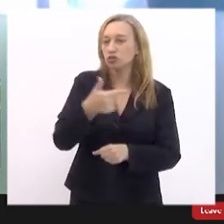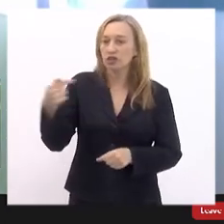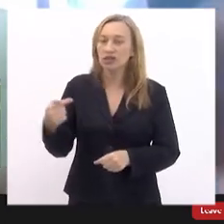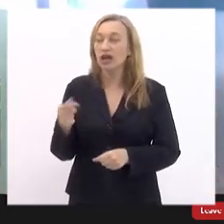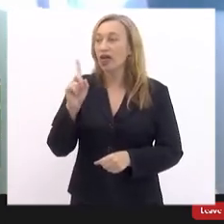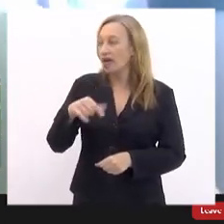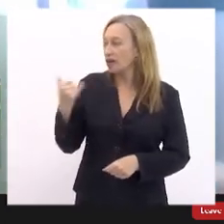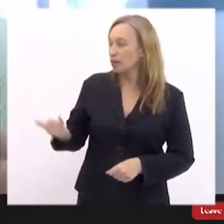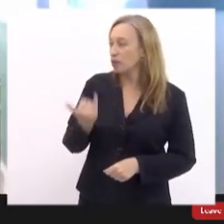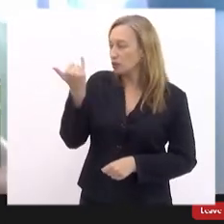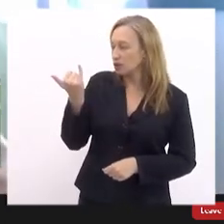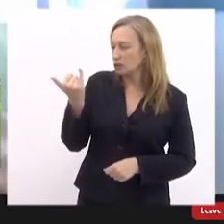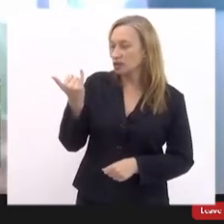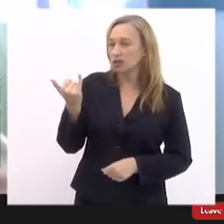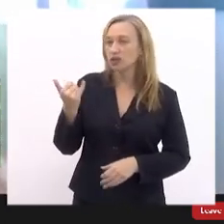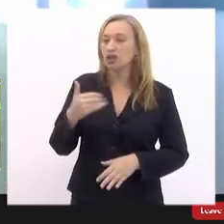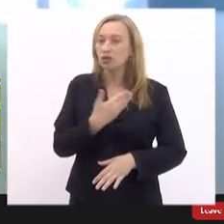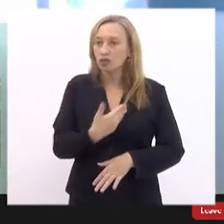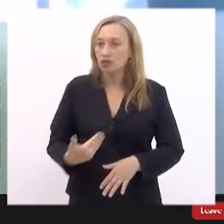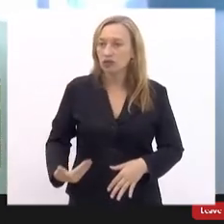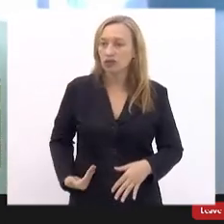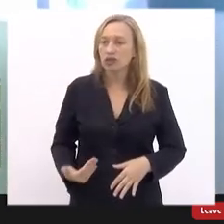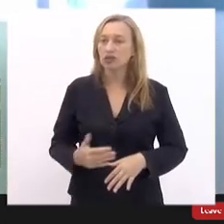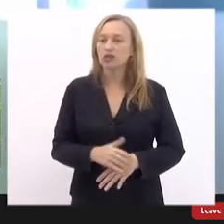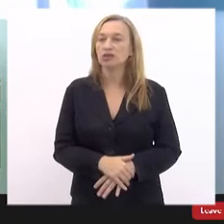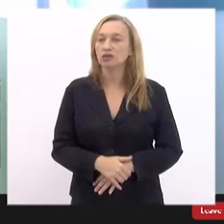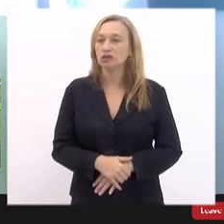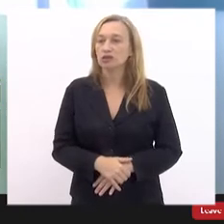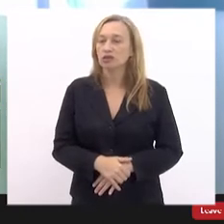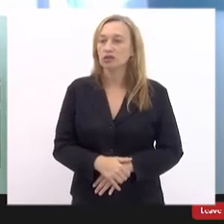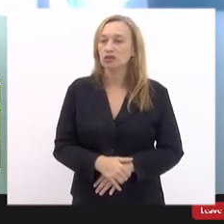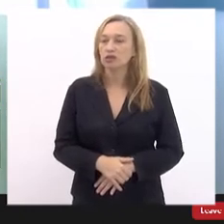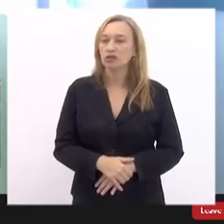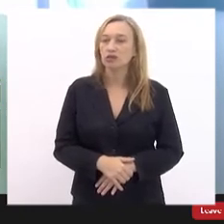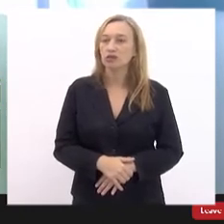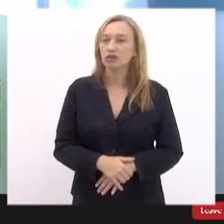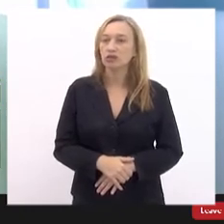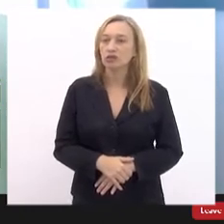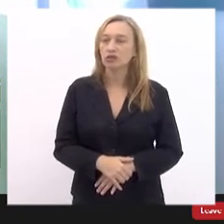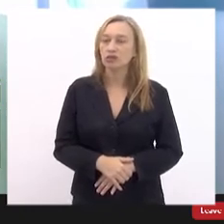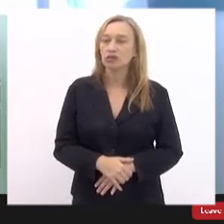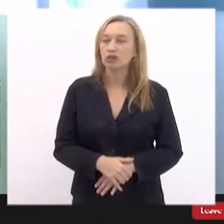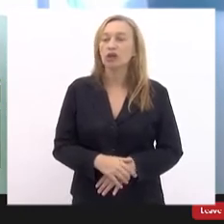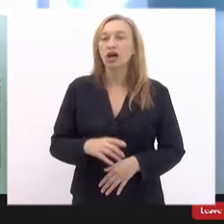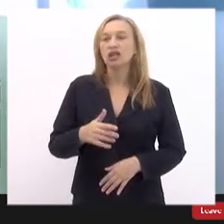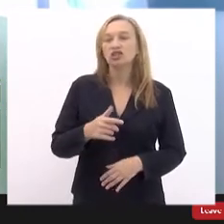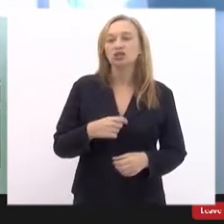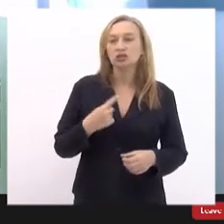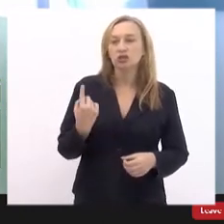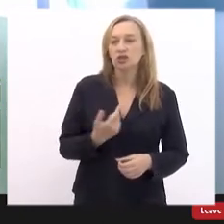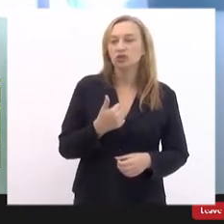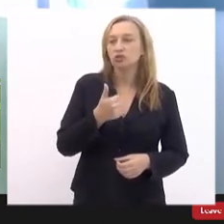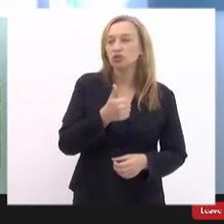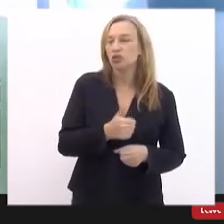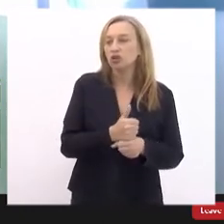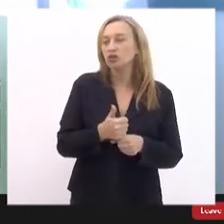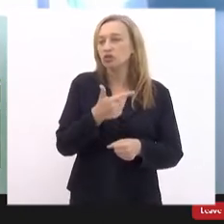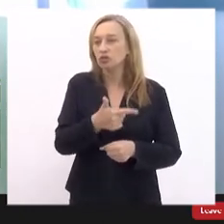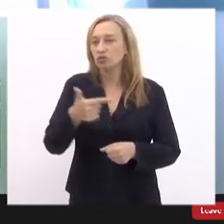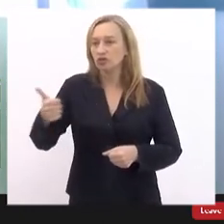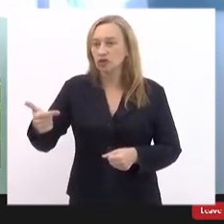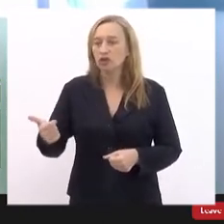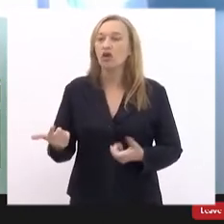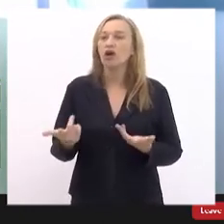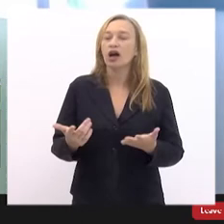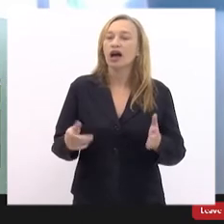seria importante as autoridades que vão se pronunciar agora, né, a gente está em 2022, portanto, a lei que